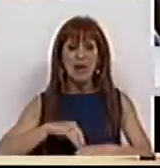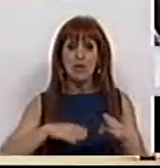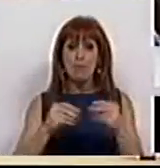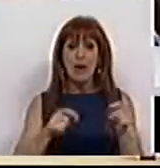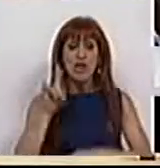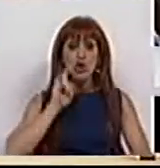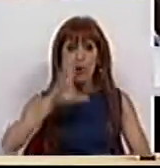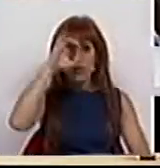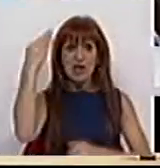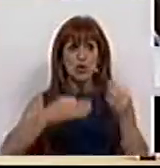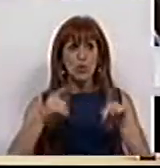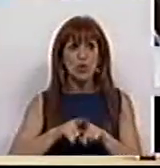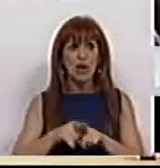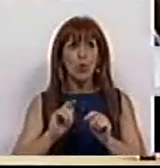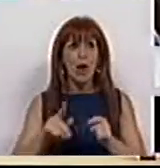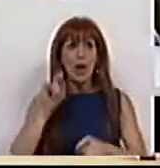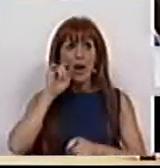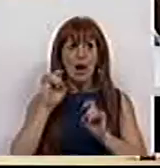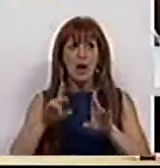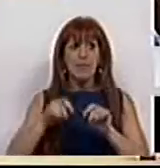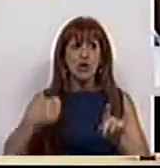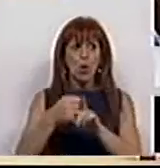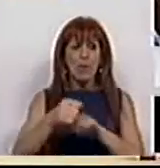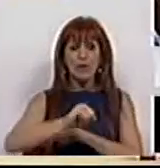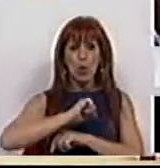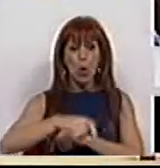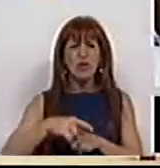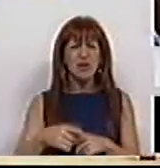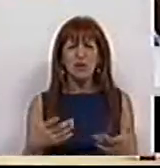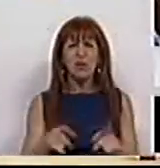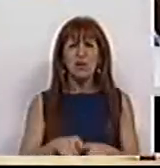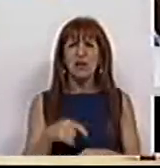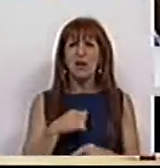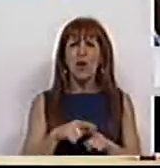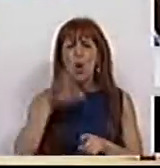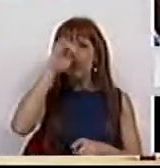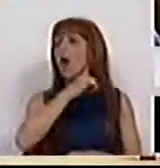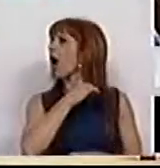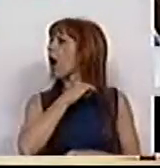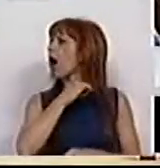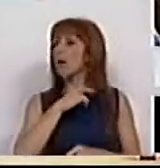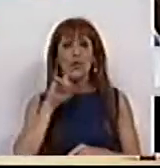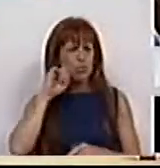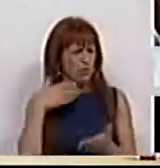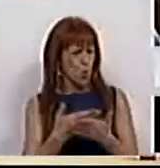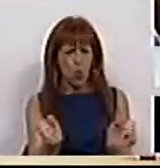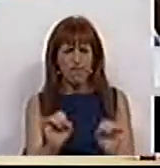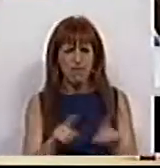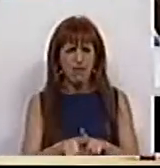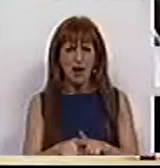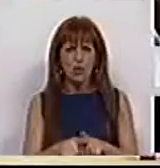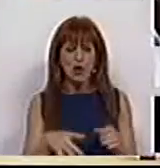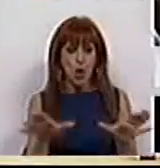Sra. Ministra da Justiça, para a prevenção e para o combate. Não assobiava o Governo para o lado, desprotegendo completamente